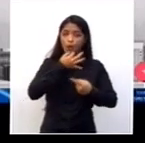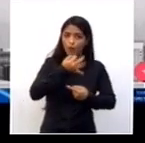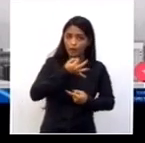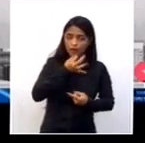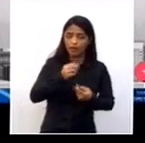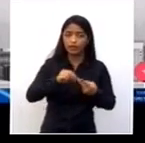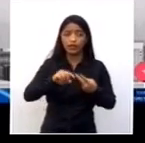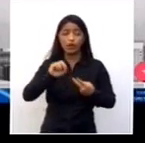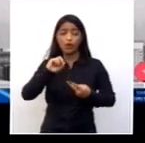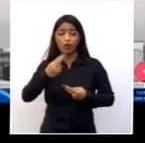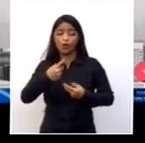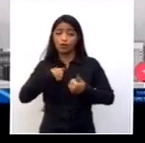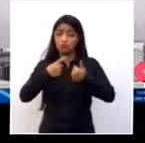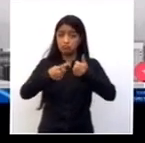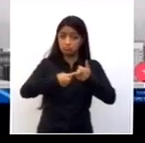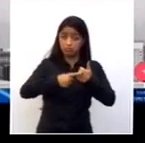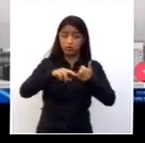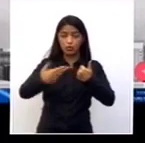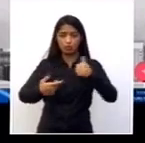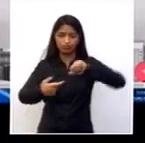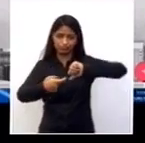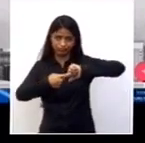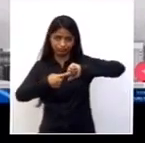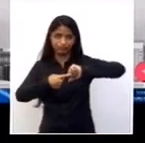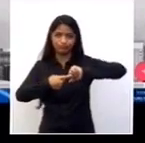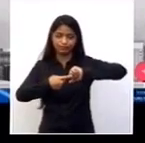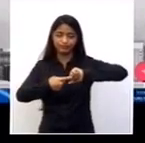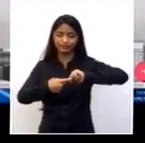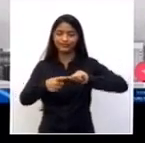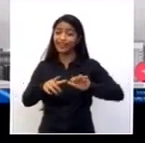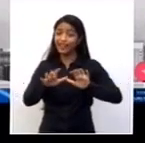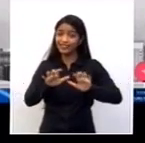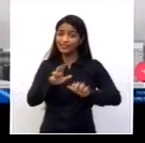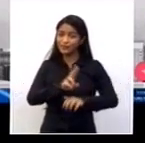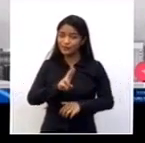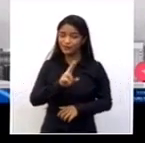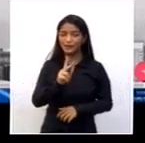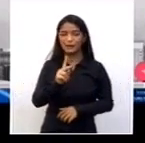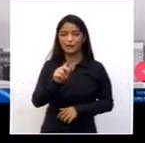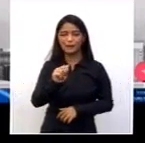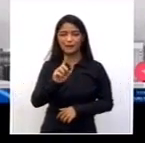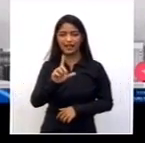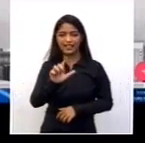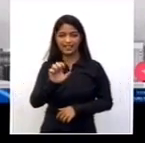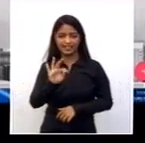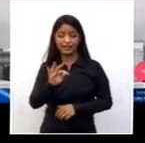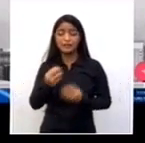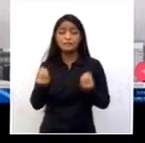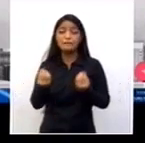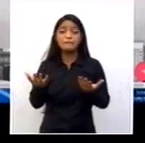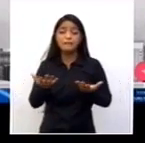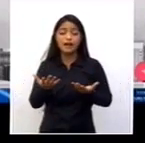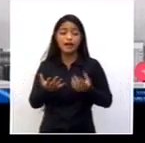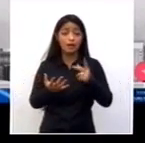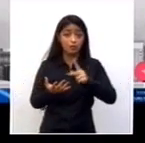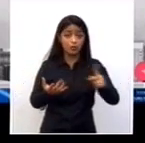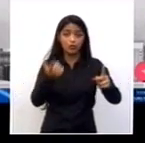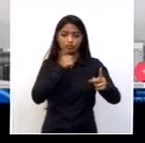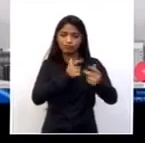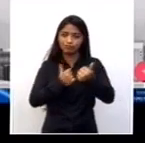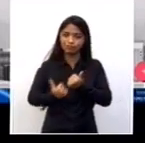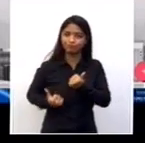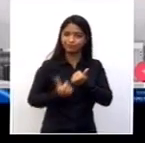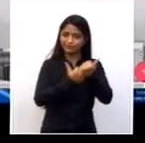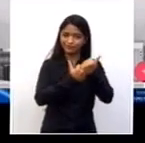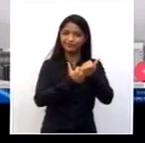ou se eu não gostei. E é isso aí, assim que a gente utiliza o Padlet, né, para dar suporte ao professor quando